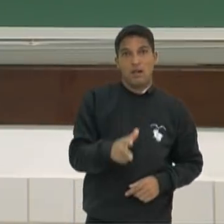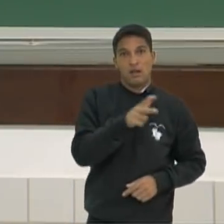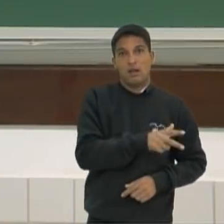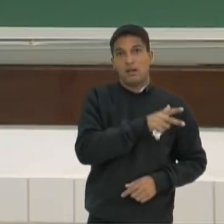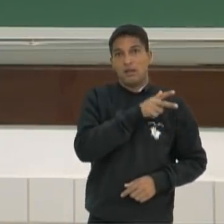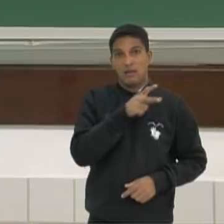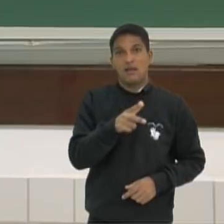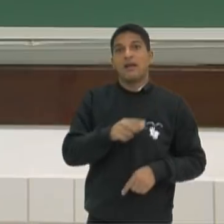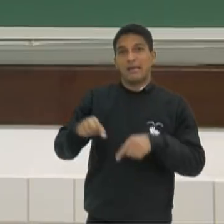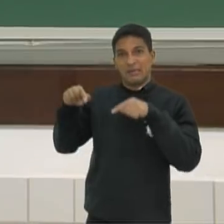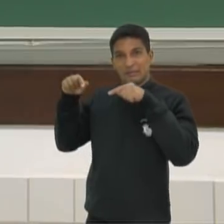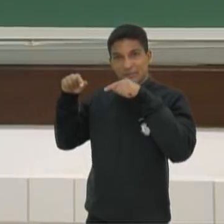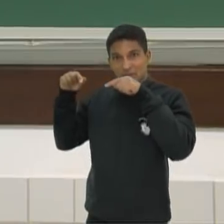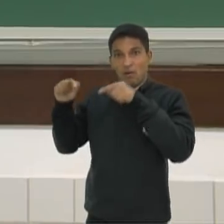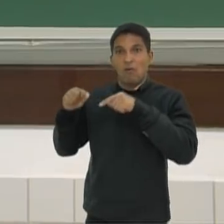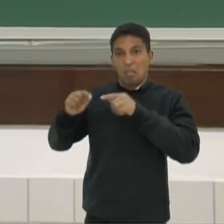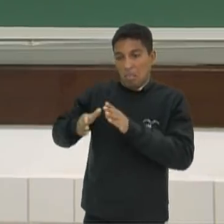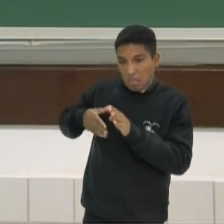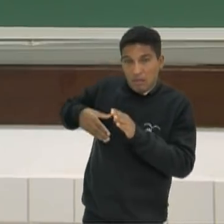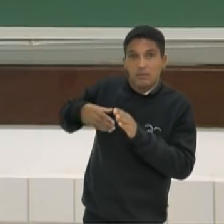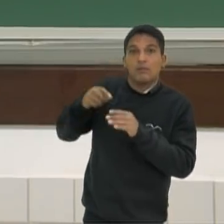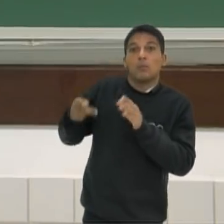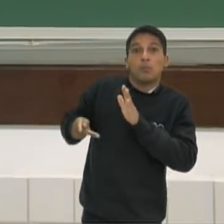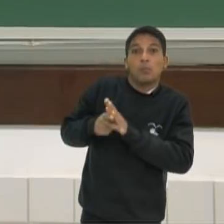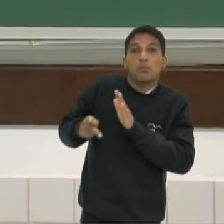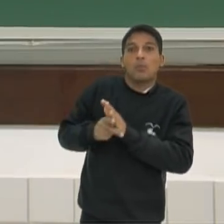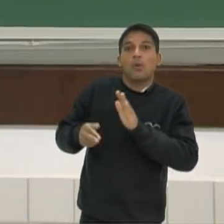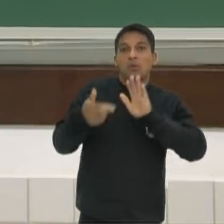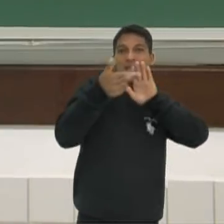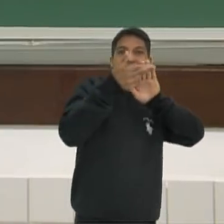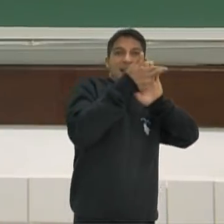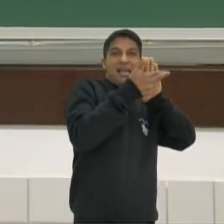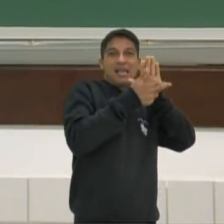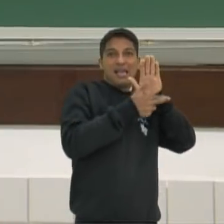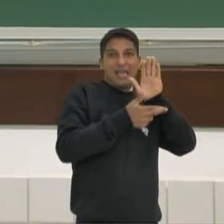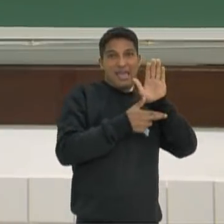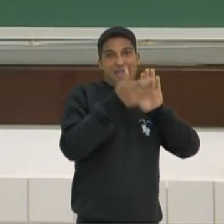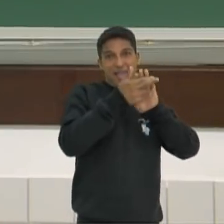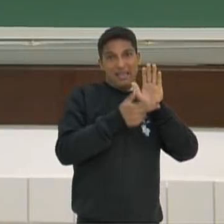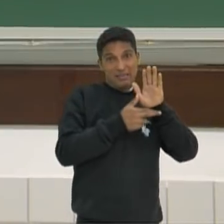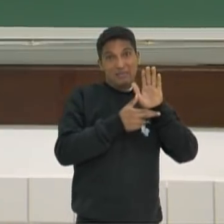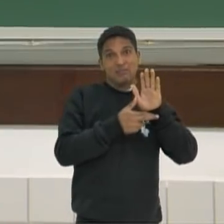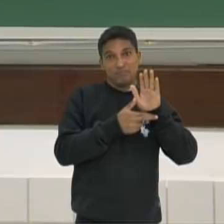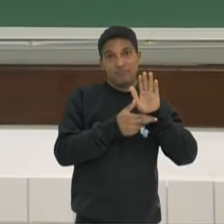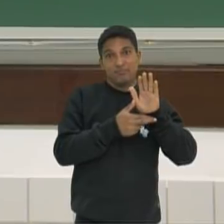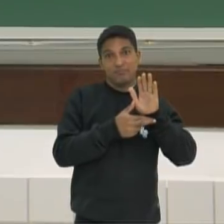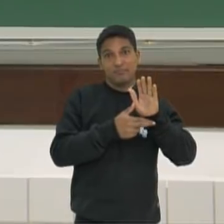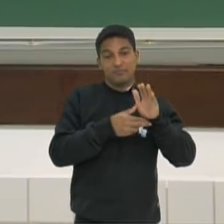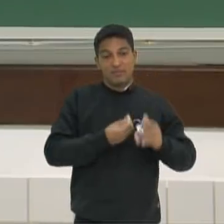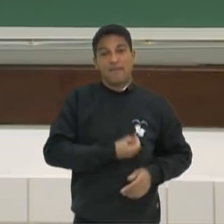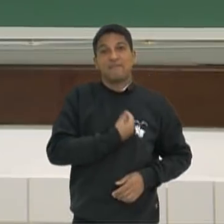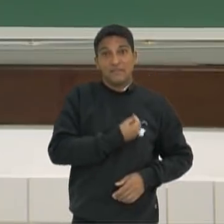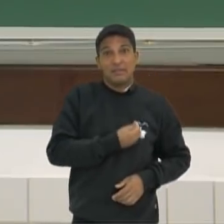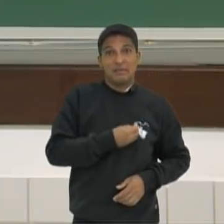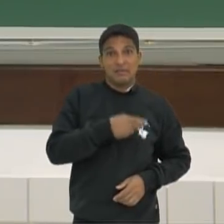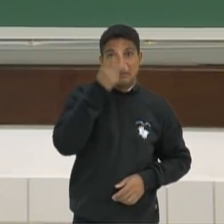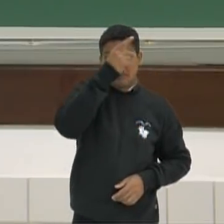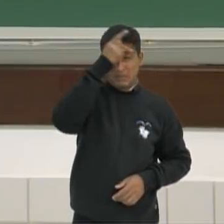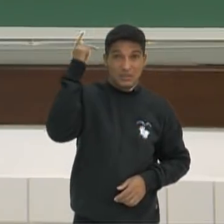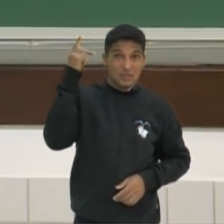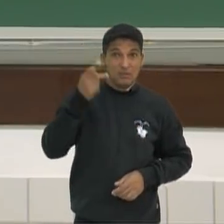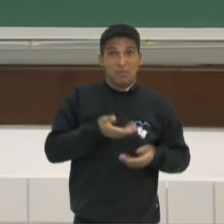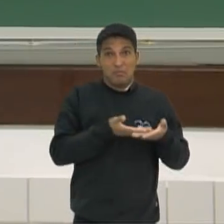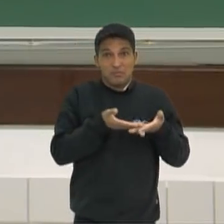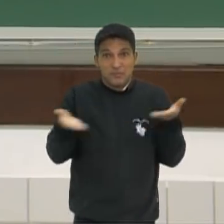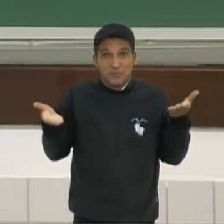cotidiano, todas as atividades, tanto de trabalho quanto de lazer, então, estavam conectadas a esses caracteres, né,